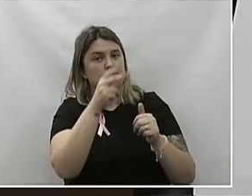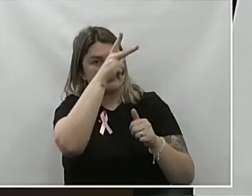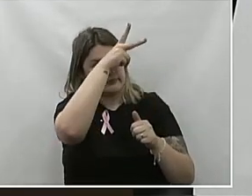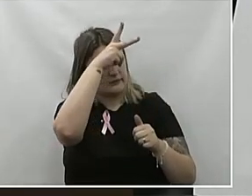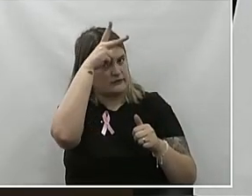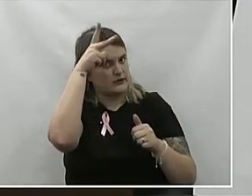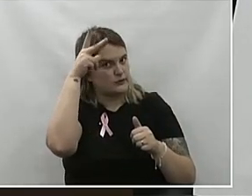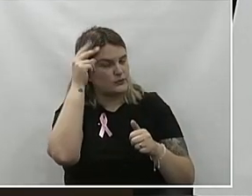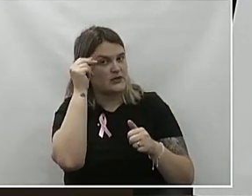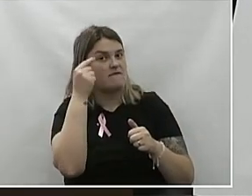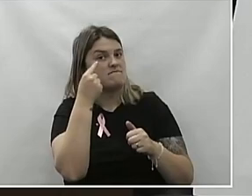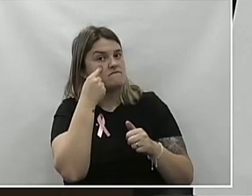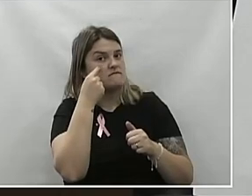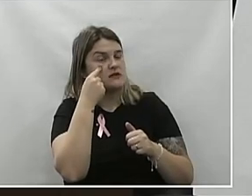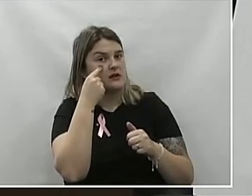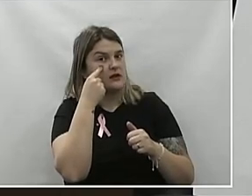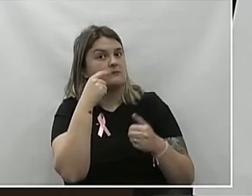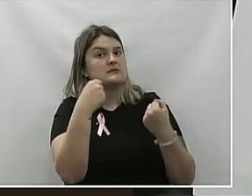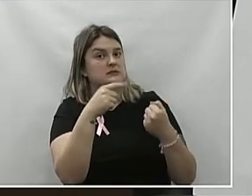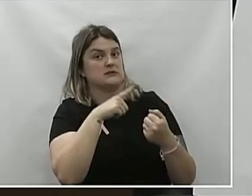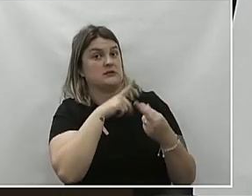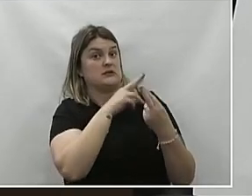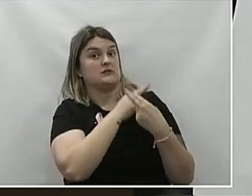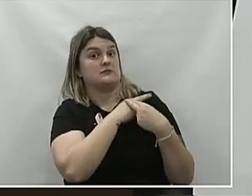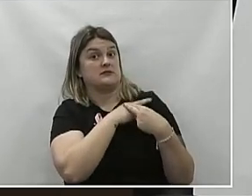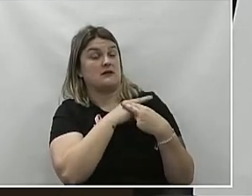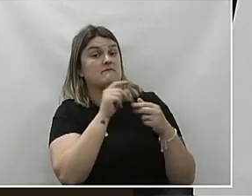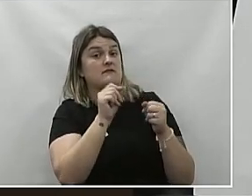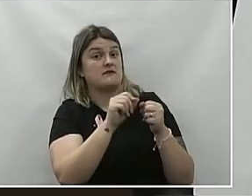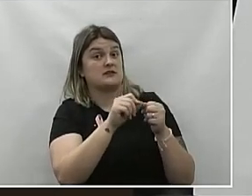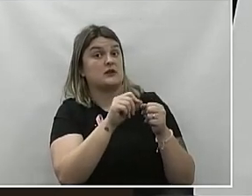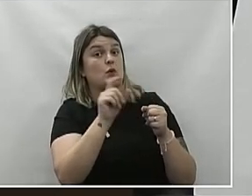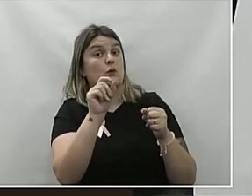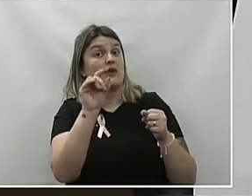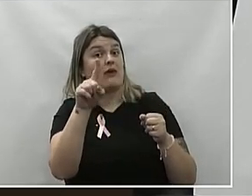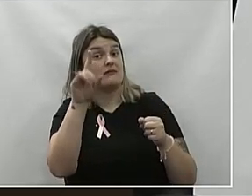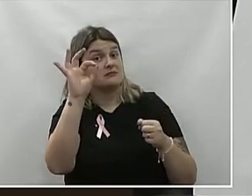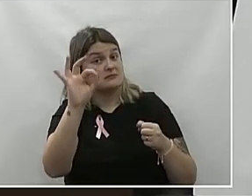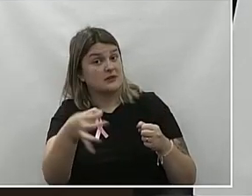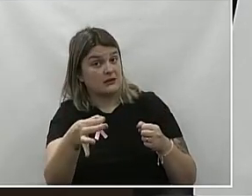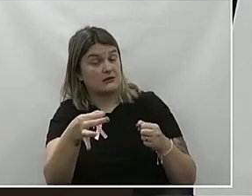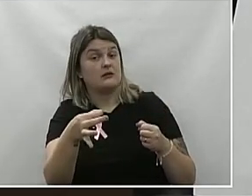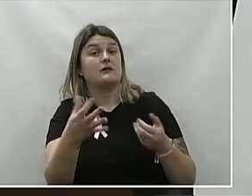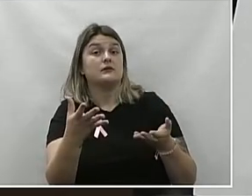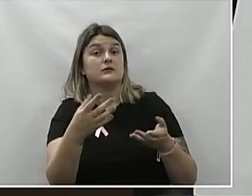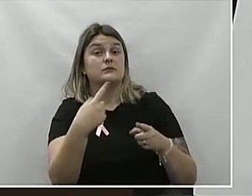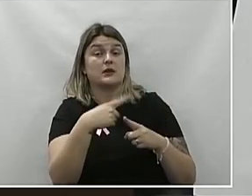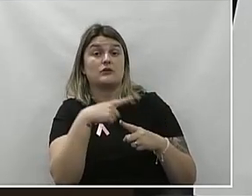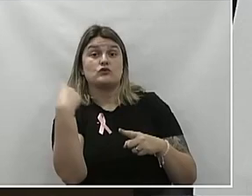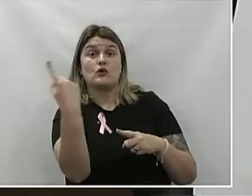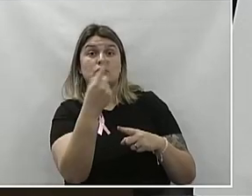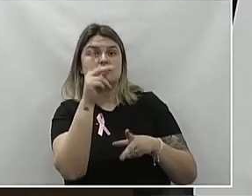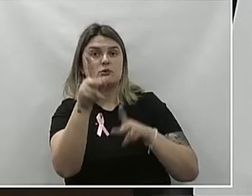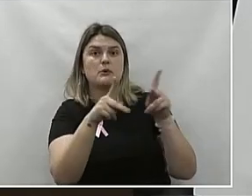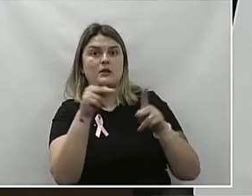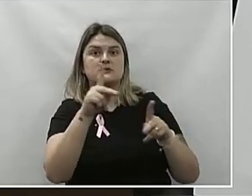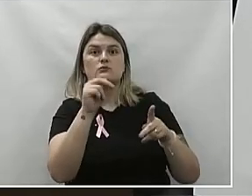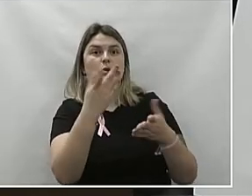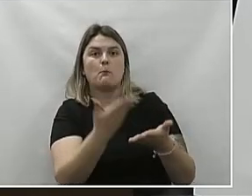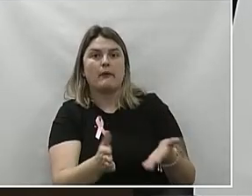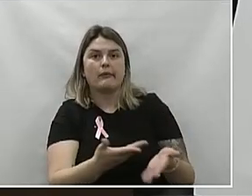eles tomem conhecimento e tenham responsabilidade de buscar fazer aquilo que é viável para que a nossa população não